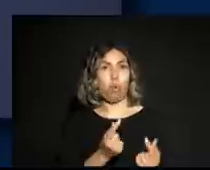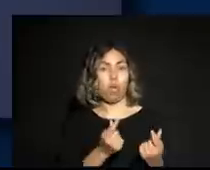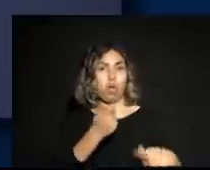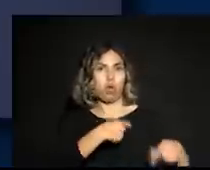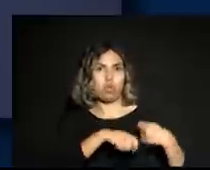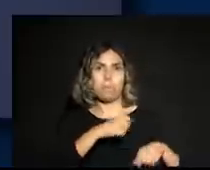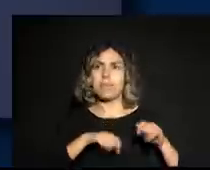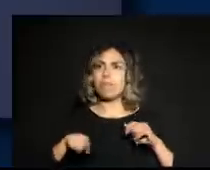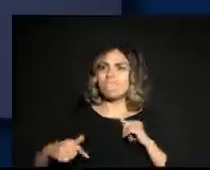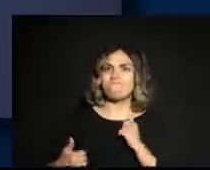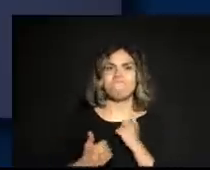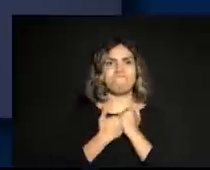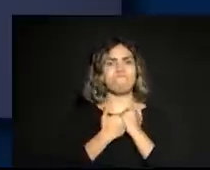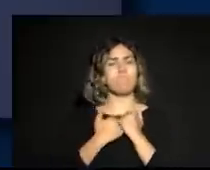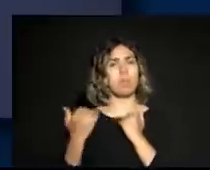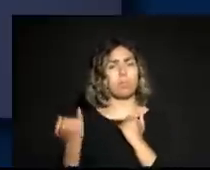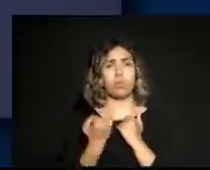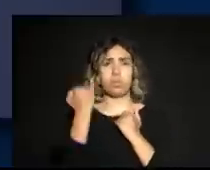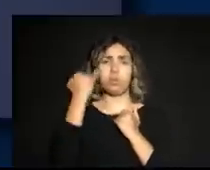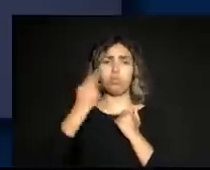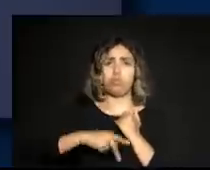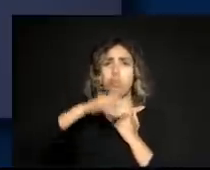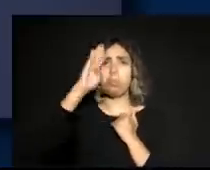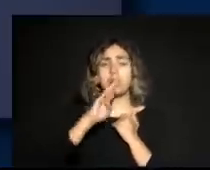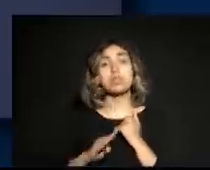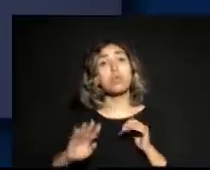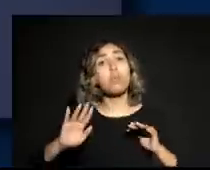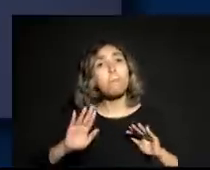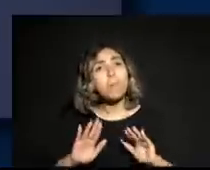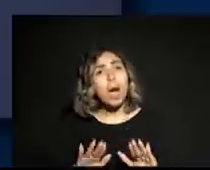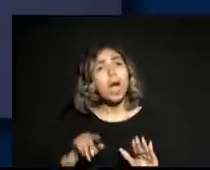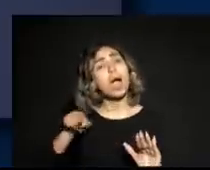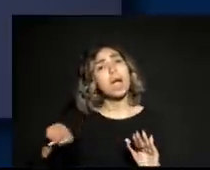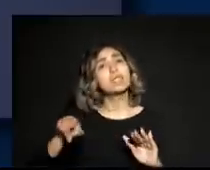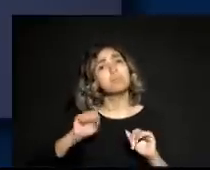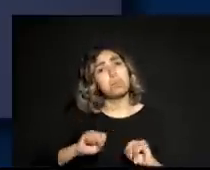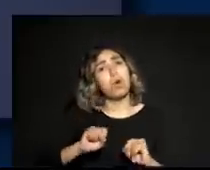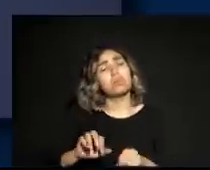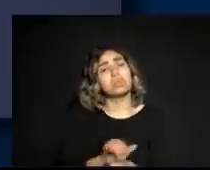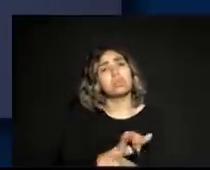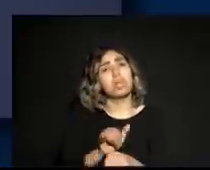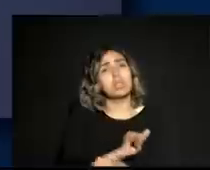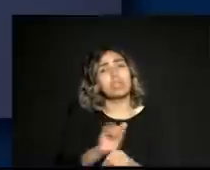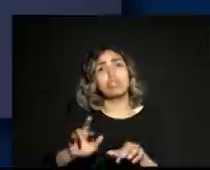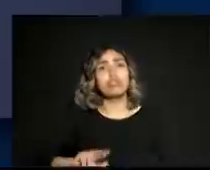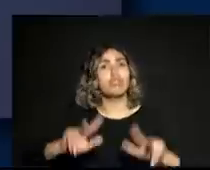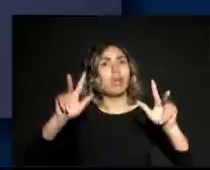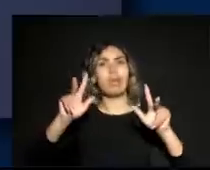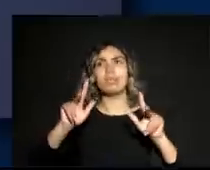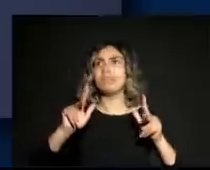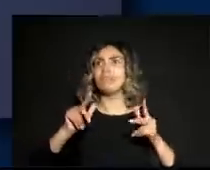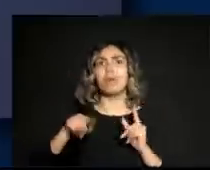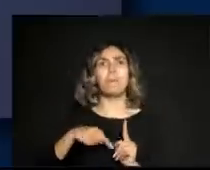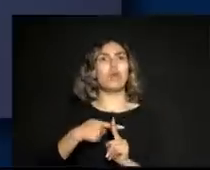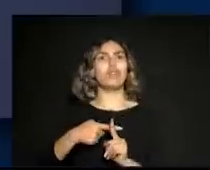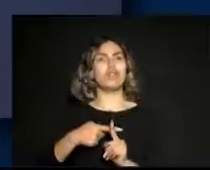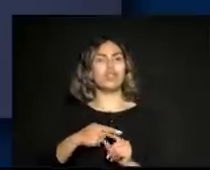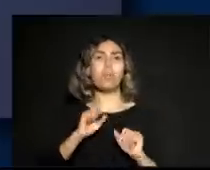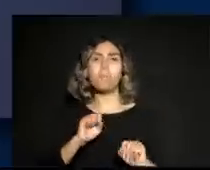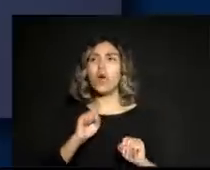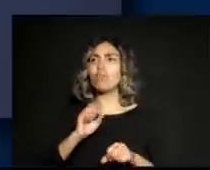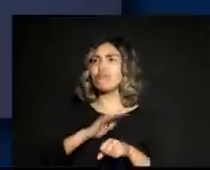ativo poderoso do Brasil mas que a gente pode usar de uma maneira muito mais efetivo né podemos usar ele na